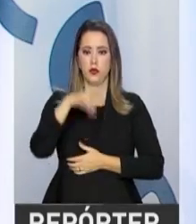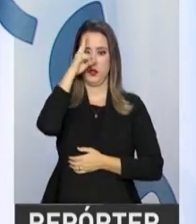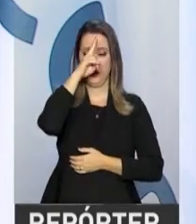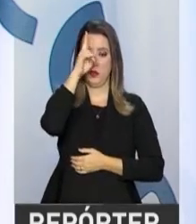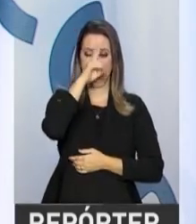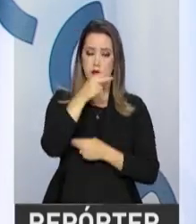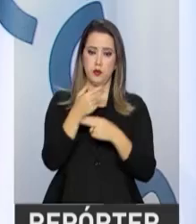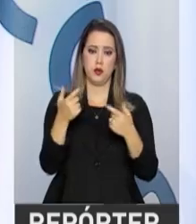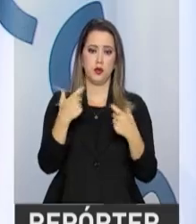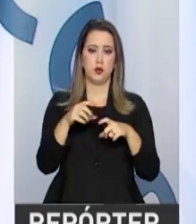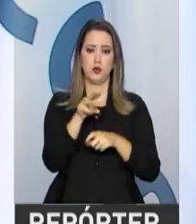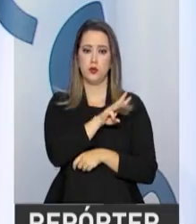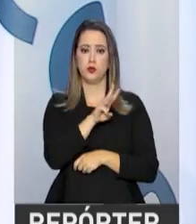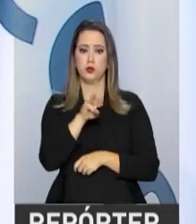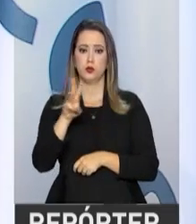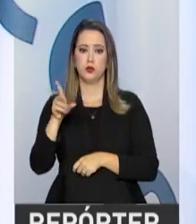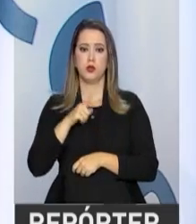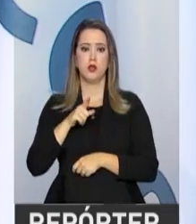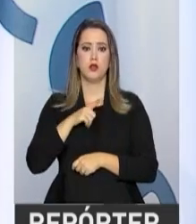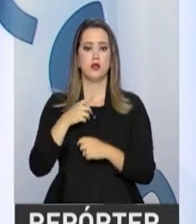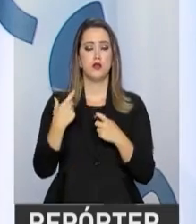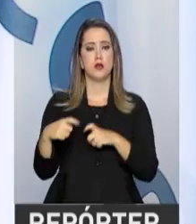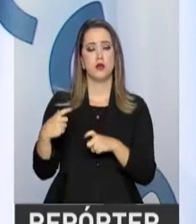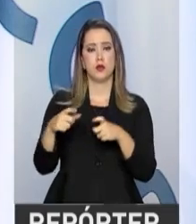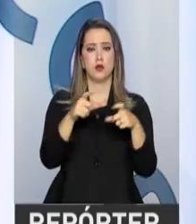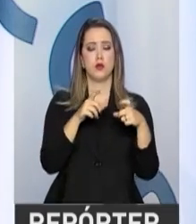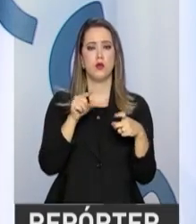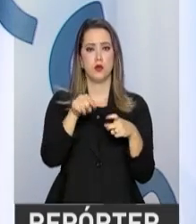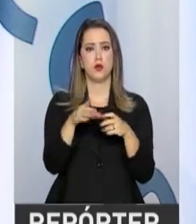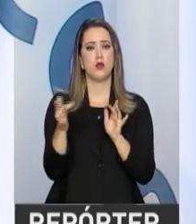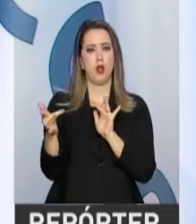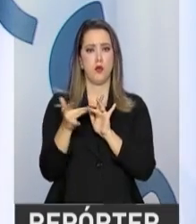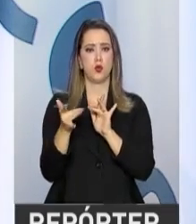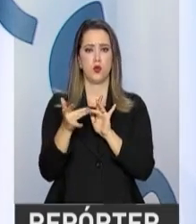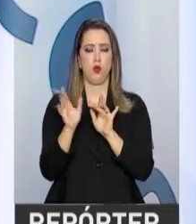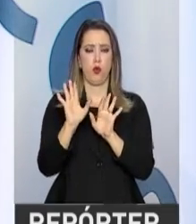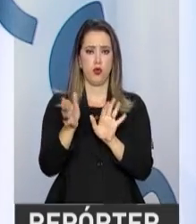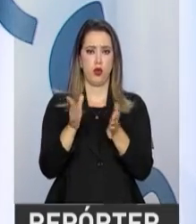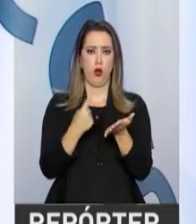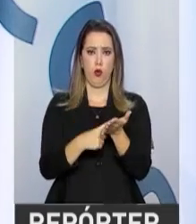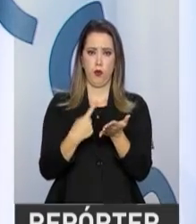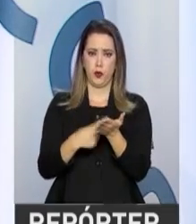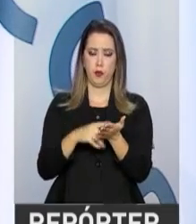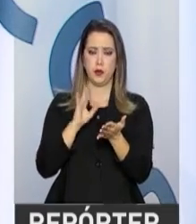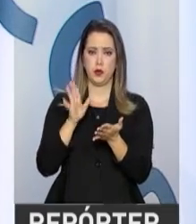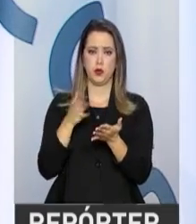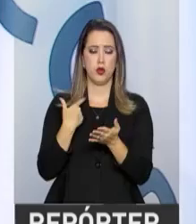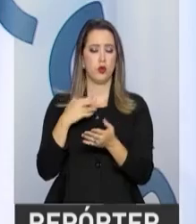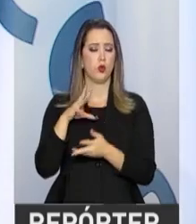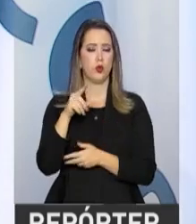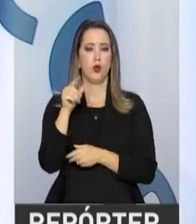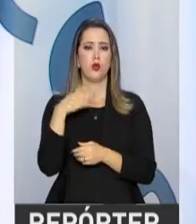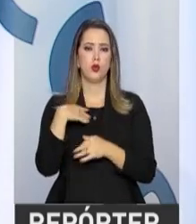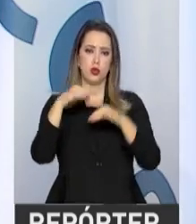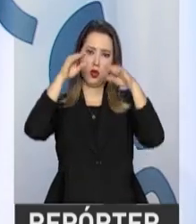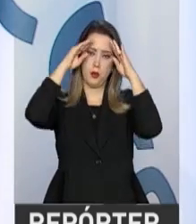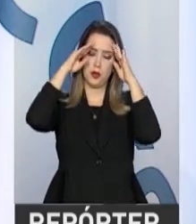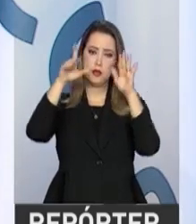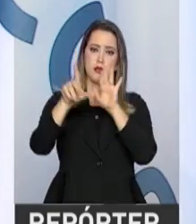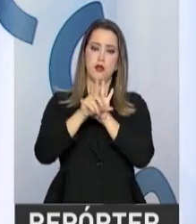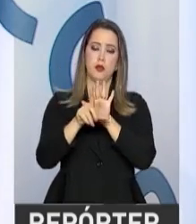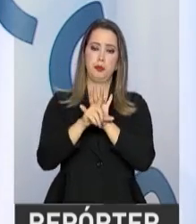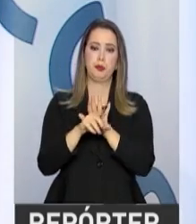que os grandes sites com que nós temos aí os grandes economias com que nós temos os contratos todos eles já atendiam a essa exigência